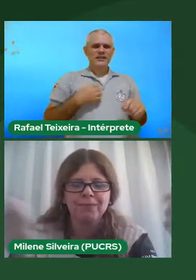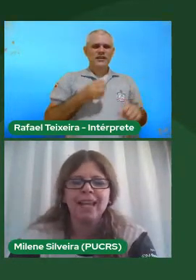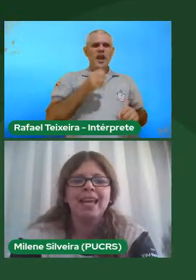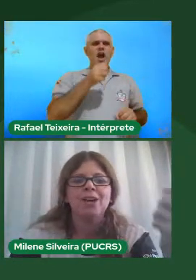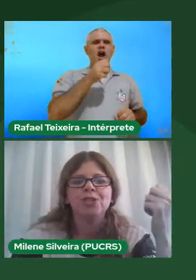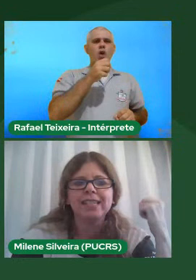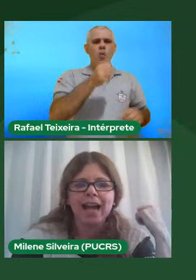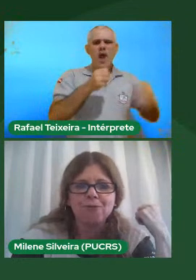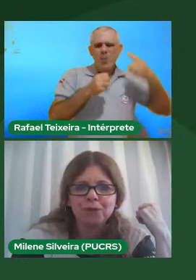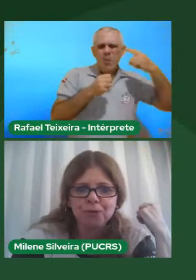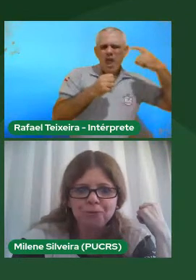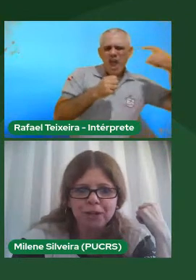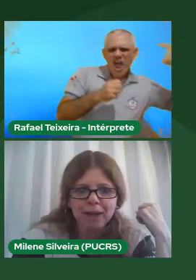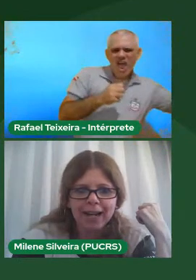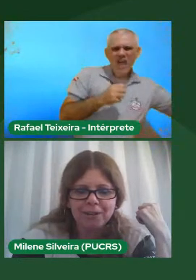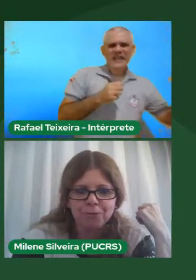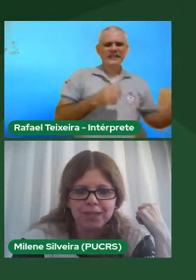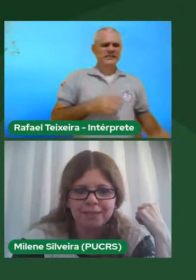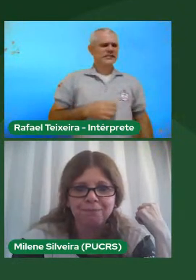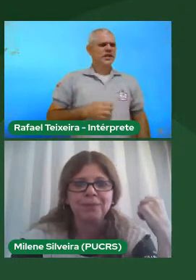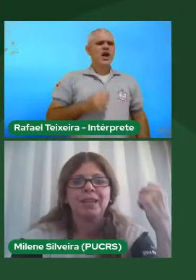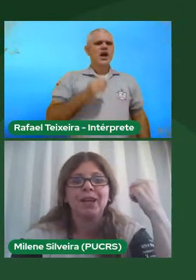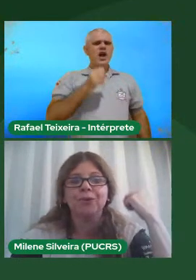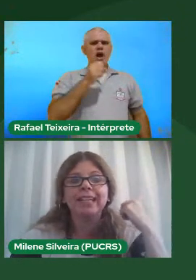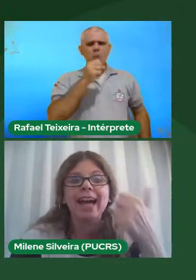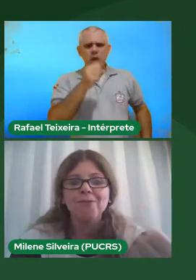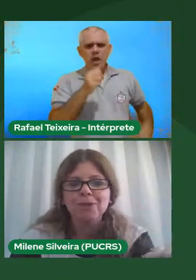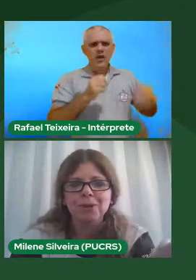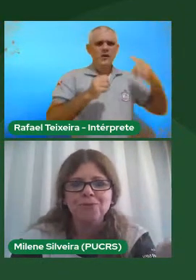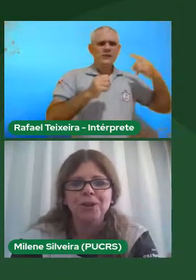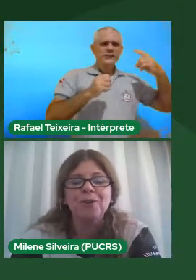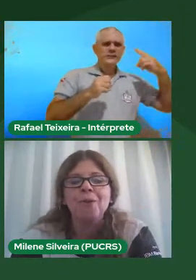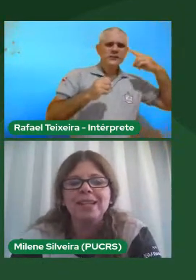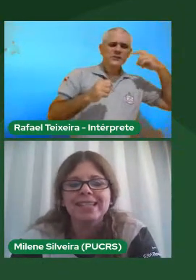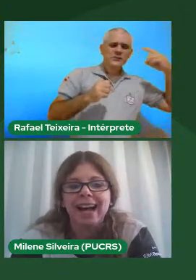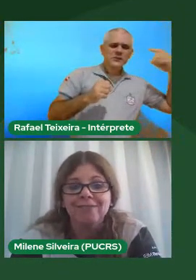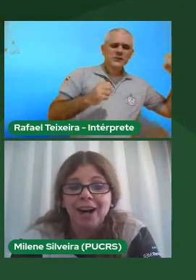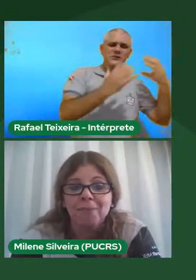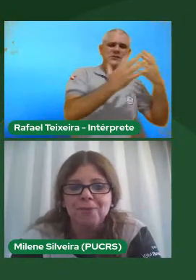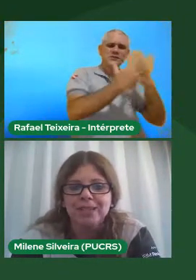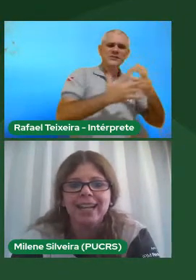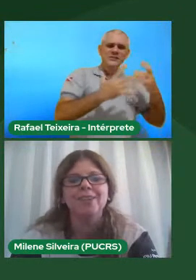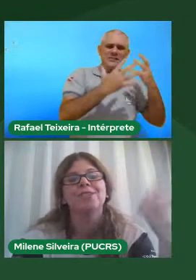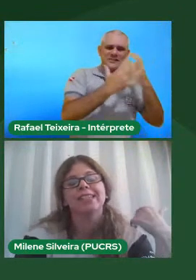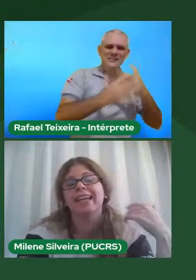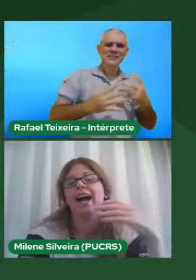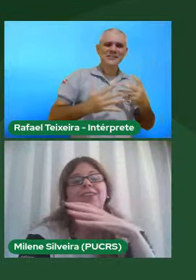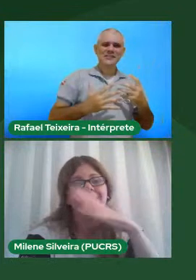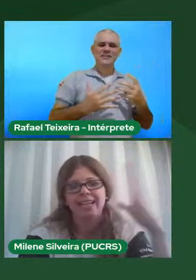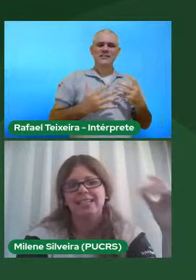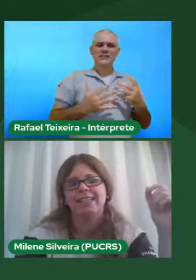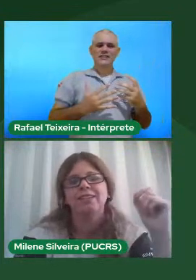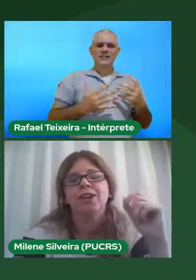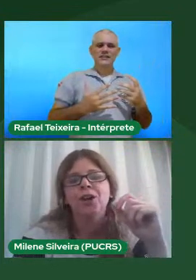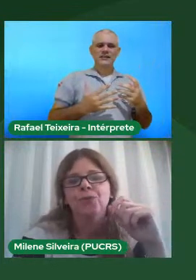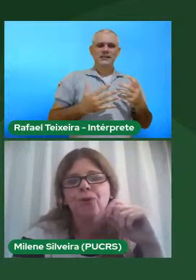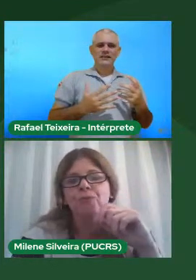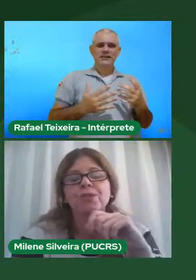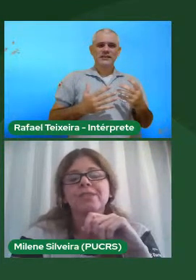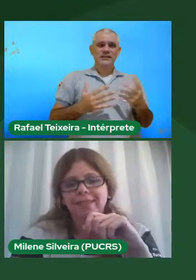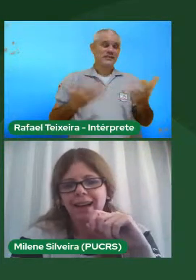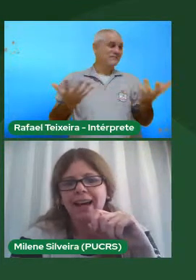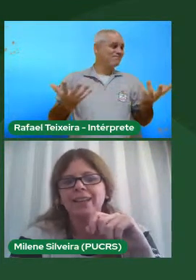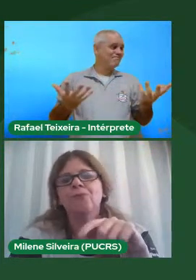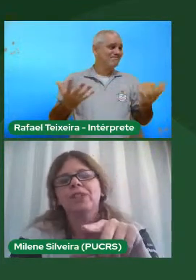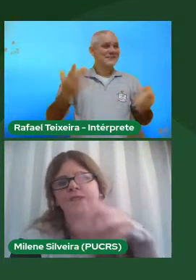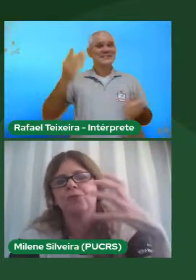música. Eu desligava o microfone e parava a música. Eu ligava o microfone, começava a música, eu desligava. E assim